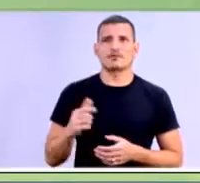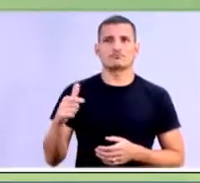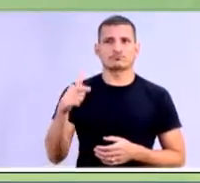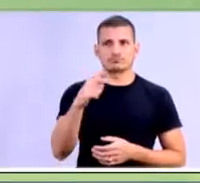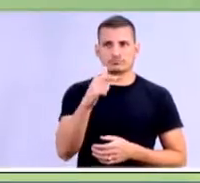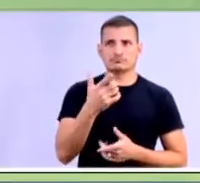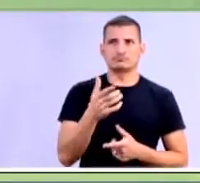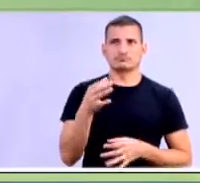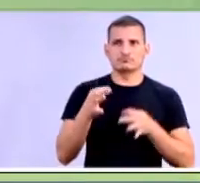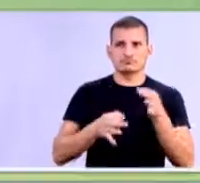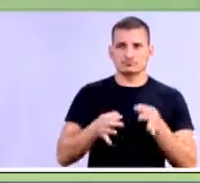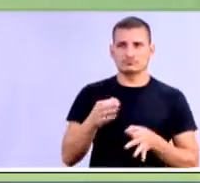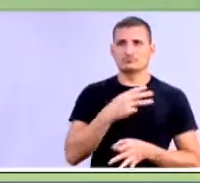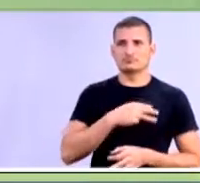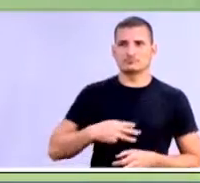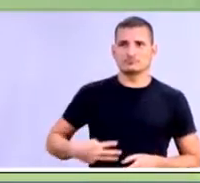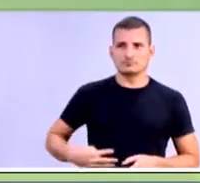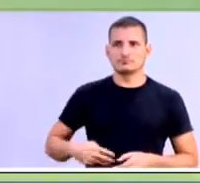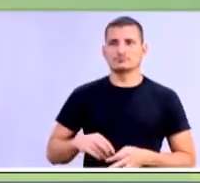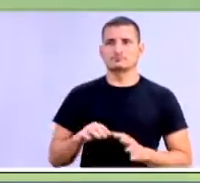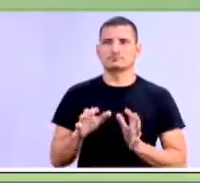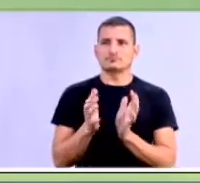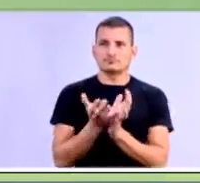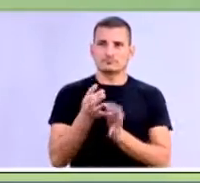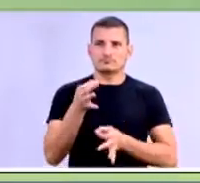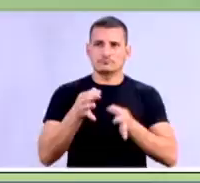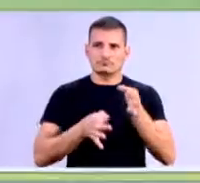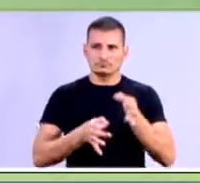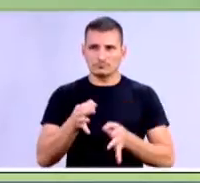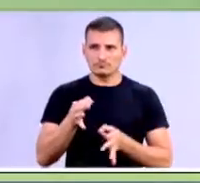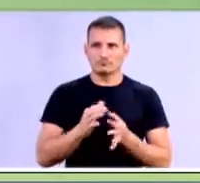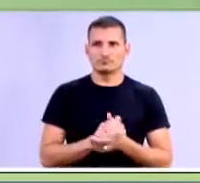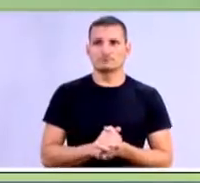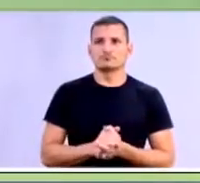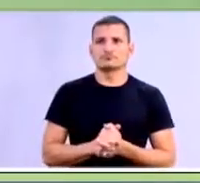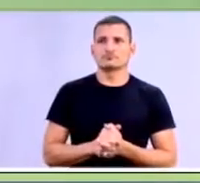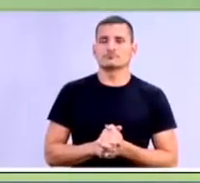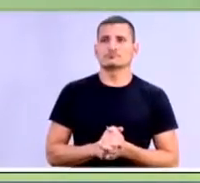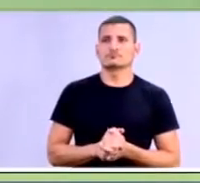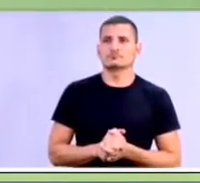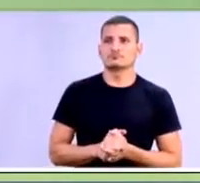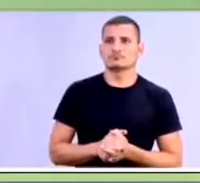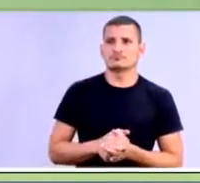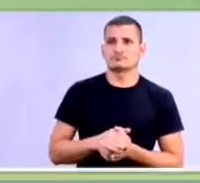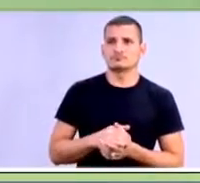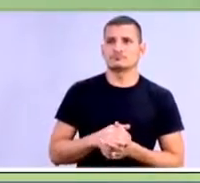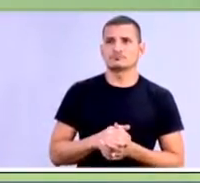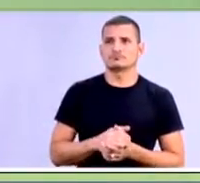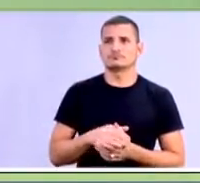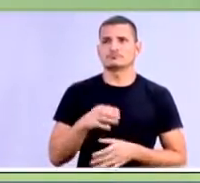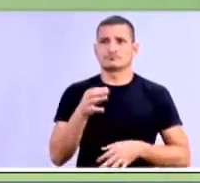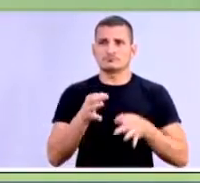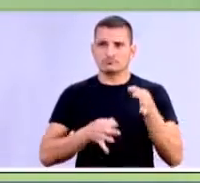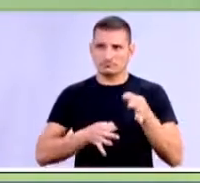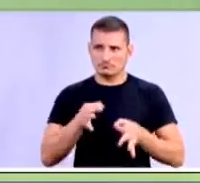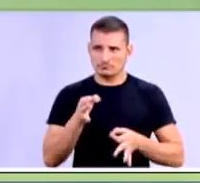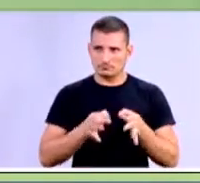autoridades, ministros, membros de tribunais, de justiça, auditores,